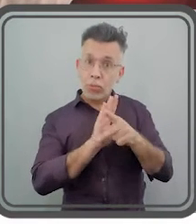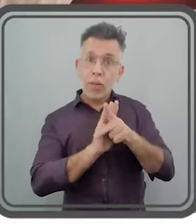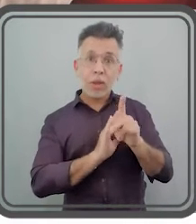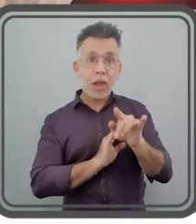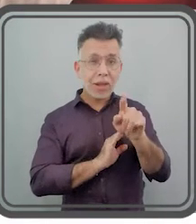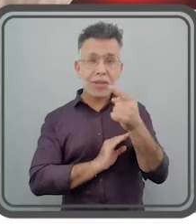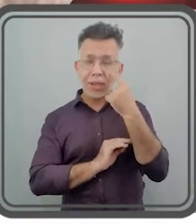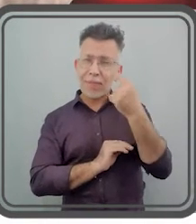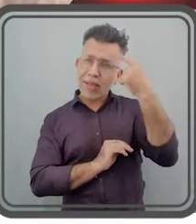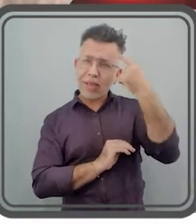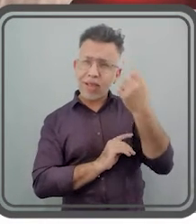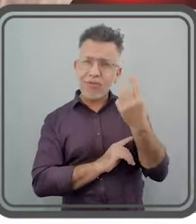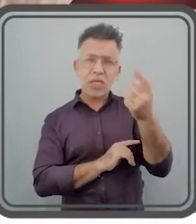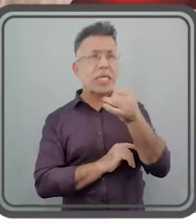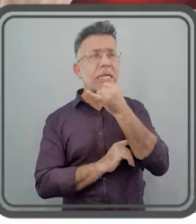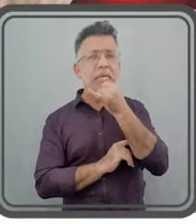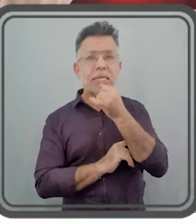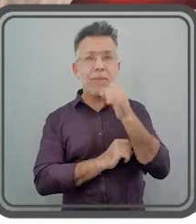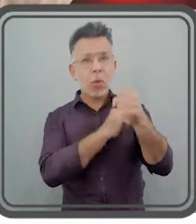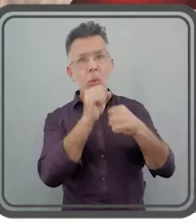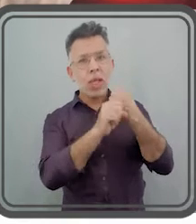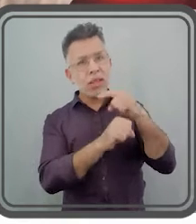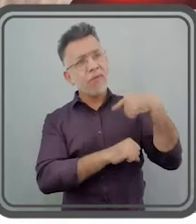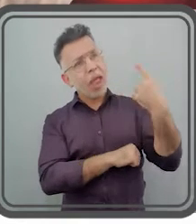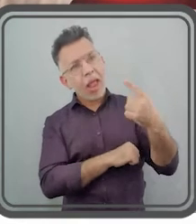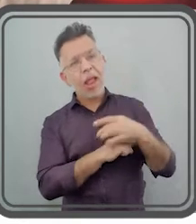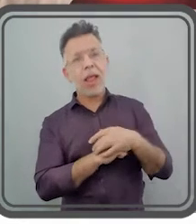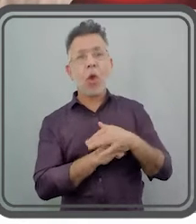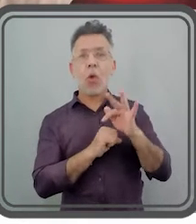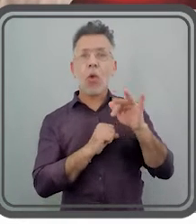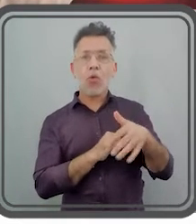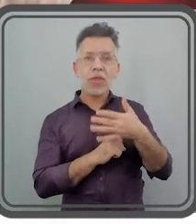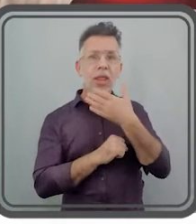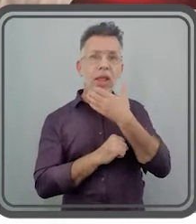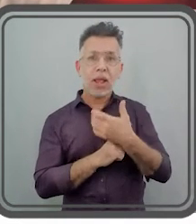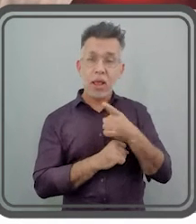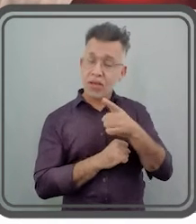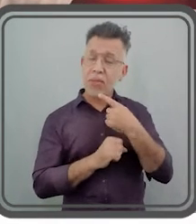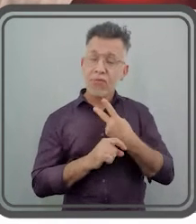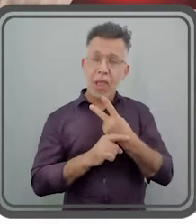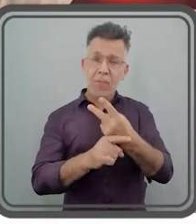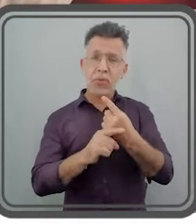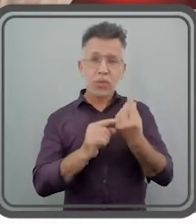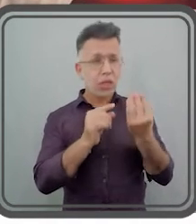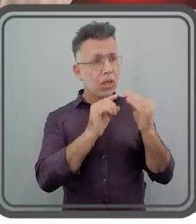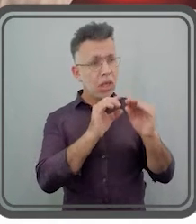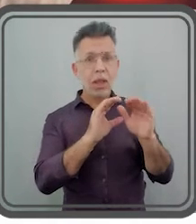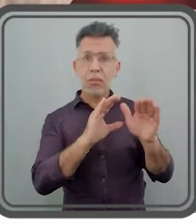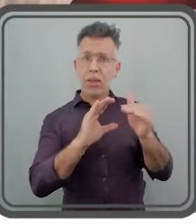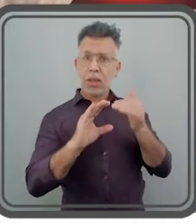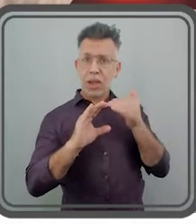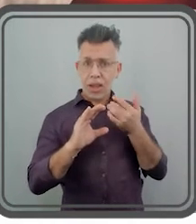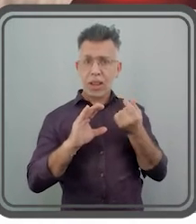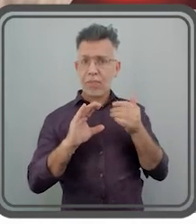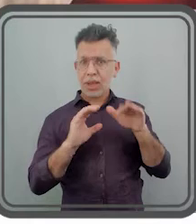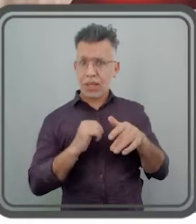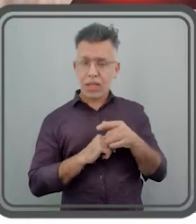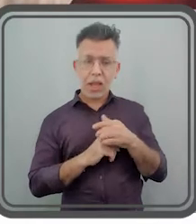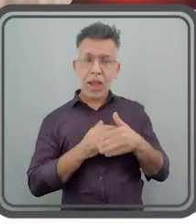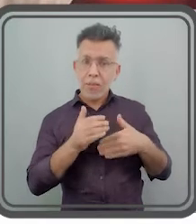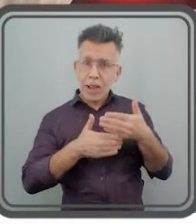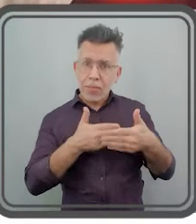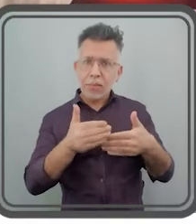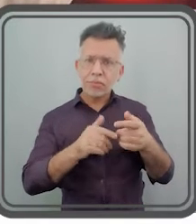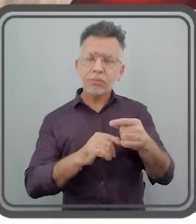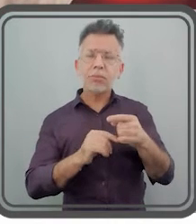aqui também isso se alguém está pensando em viajar aí para o ano que vem para o final do ano você pode fazer uma busca no caiaque e colocar para receber alerta de preço e como a